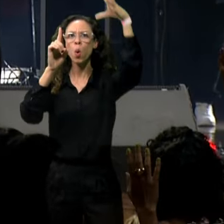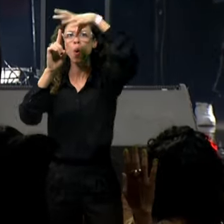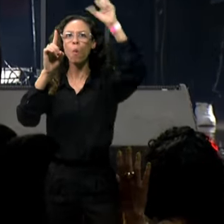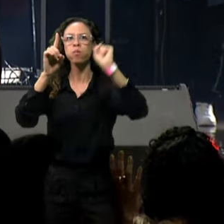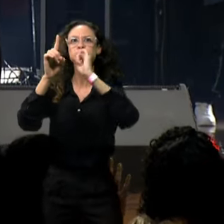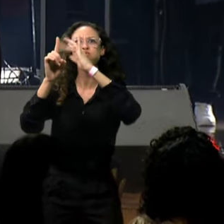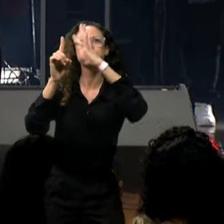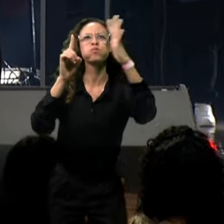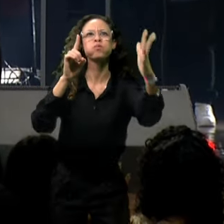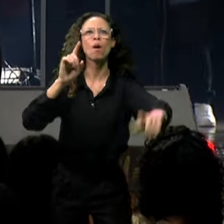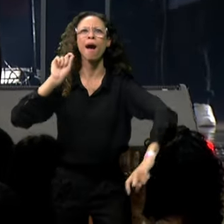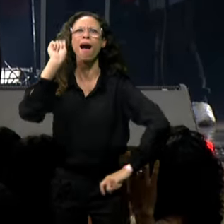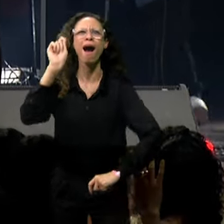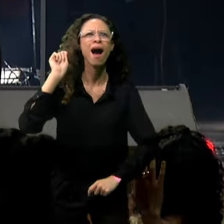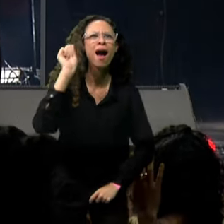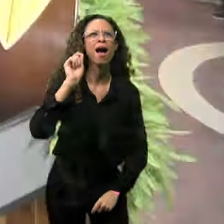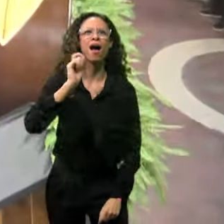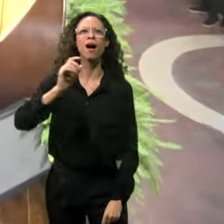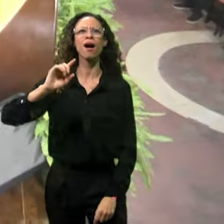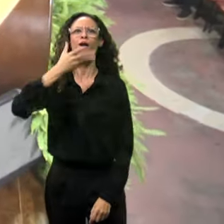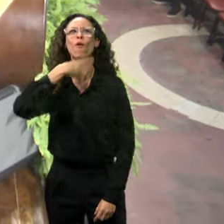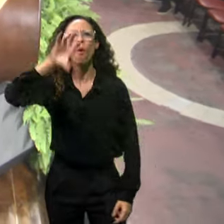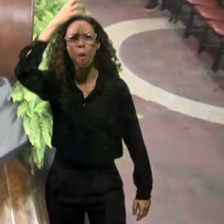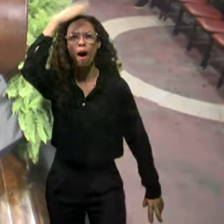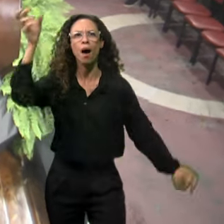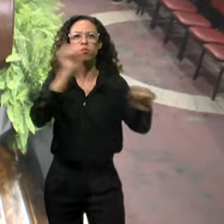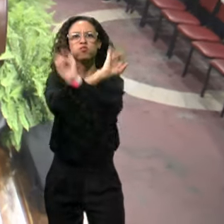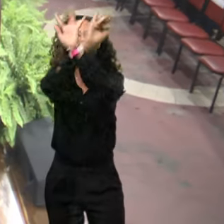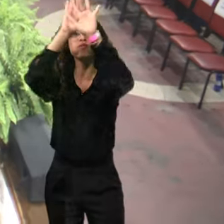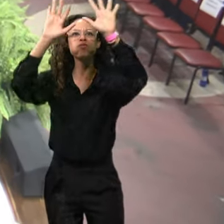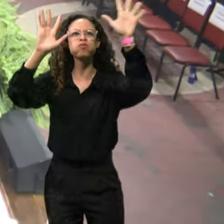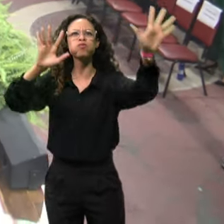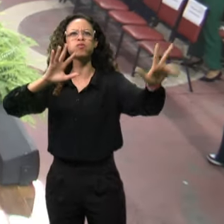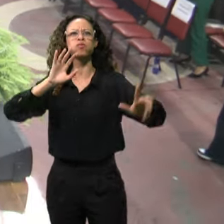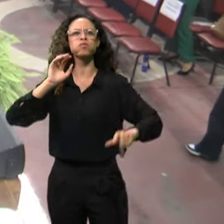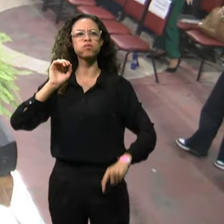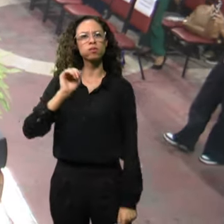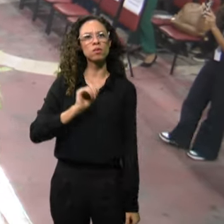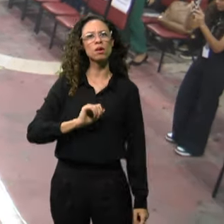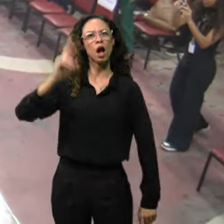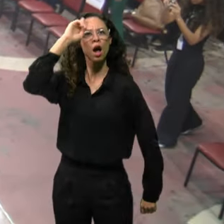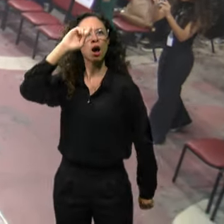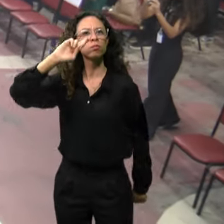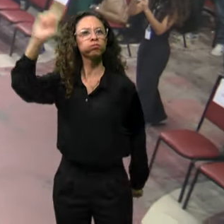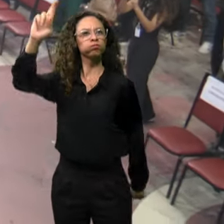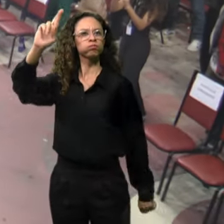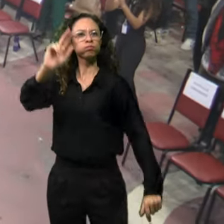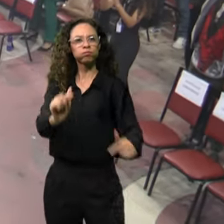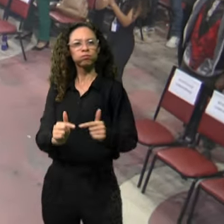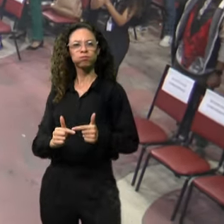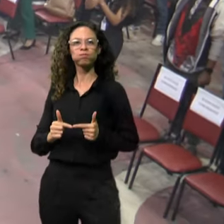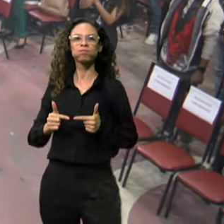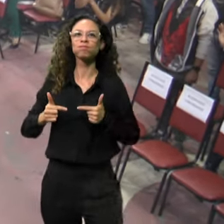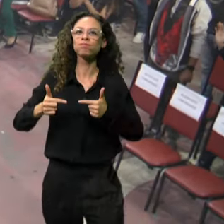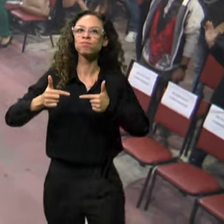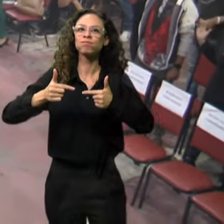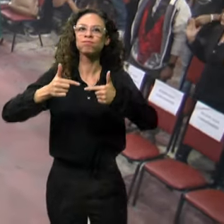é o rei da glória quem é o rei da glória o senhor dos